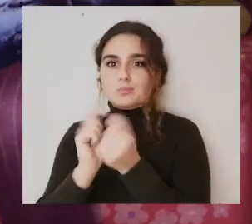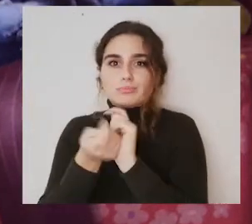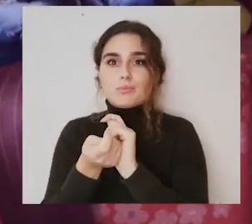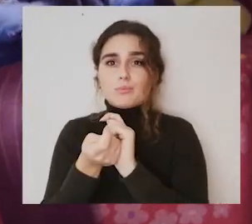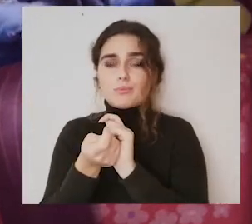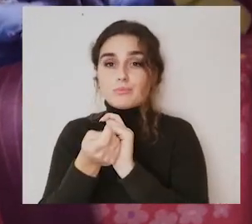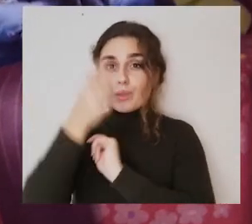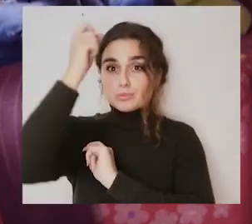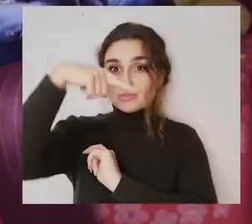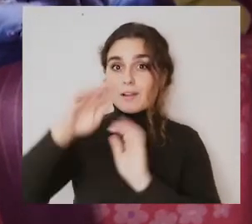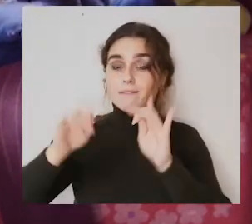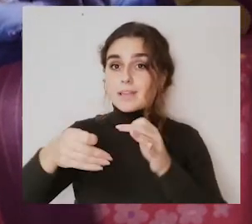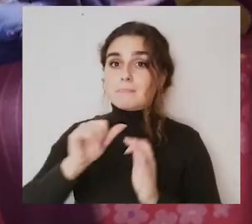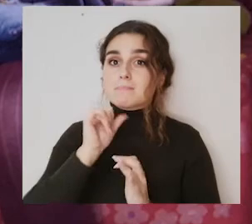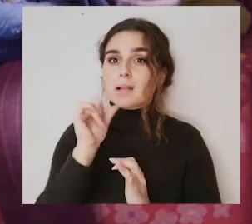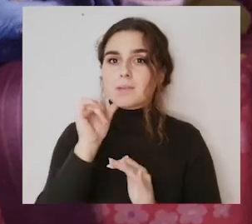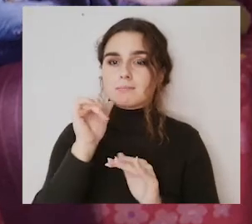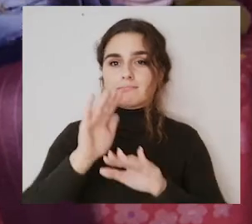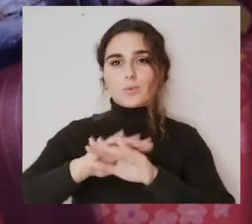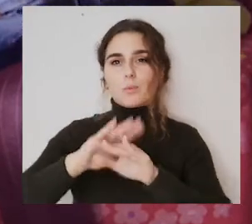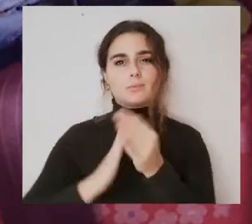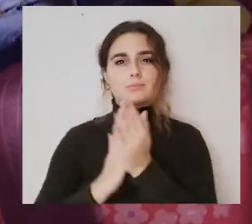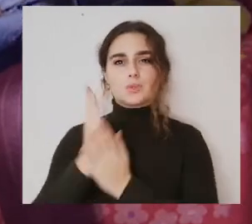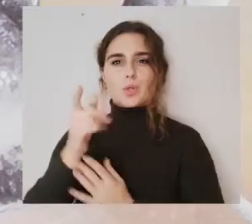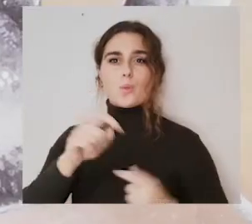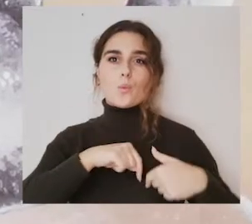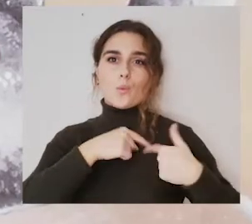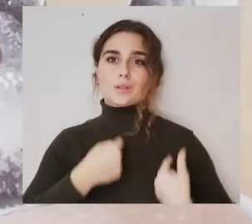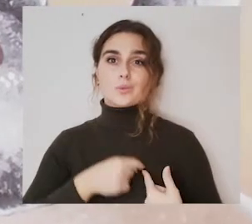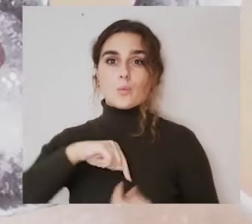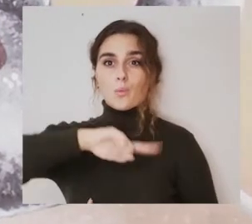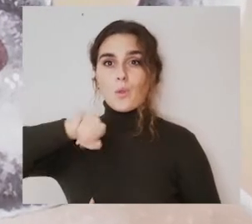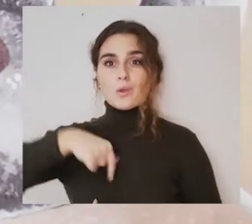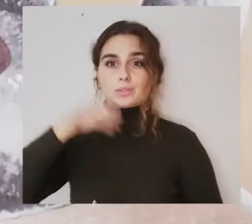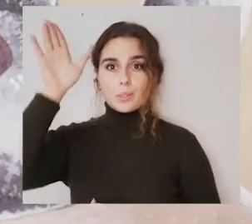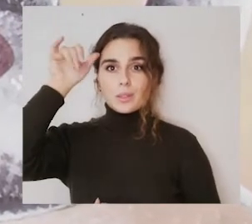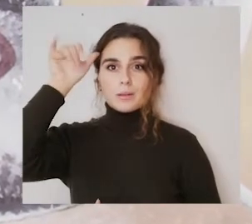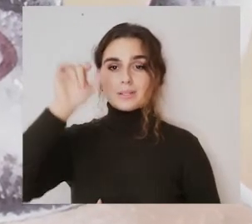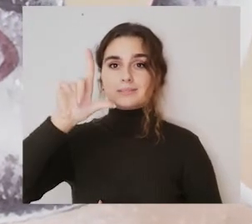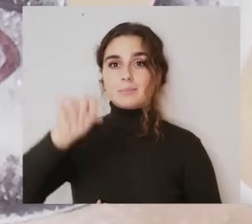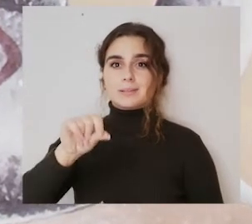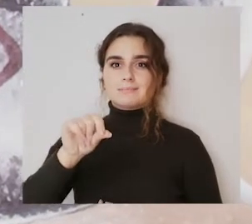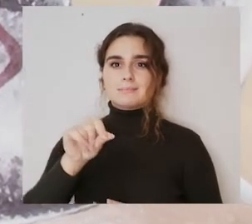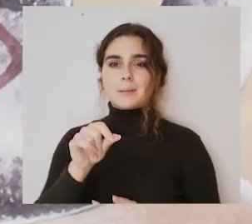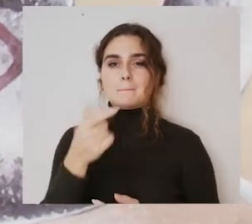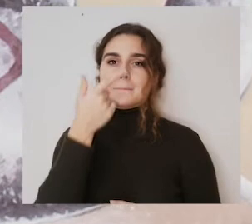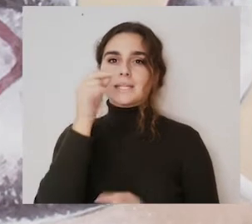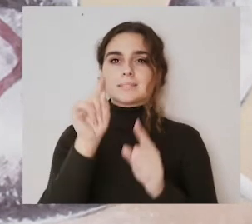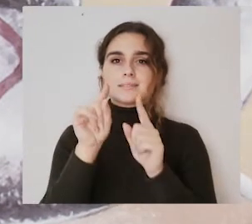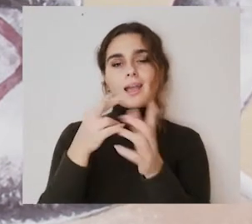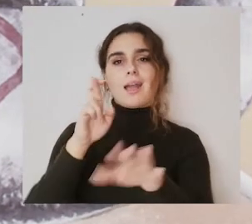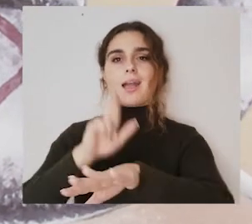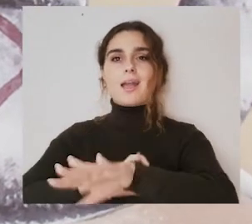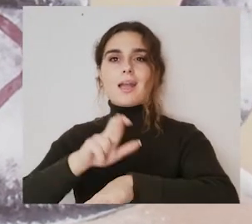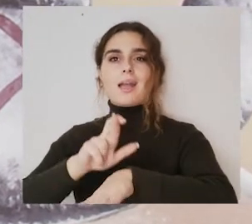pois continuará para sempre nos corações dos animais e também nos nossos corações, como se acompanhasse